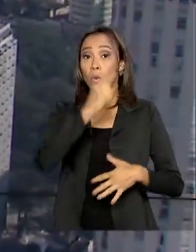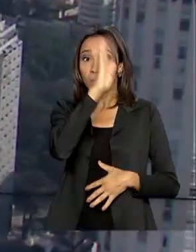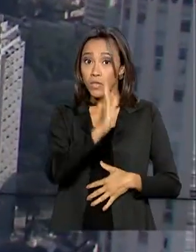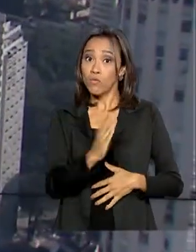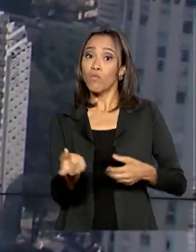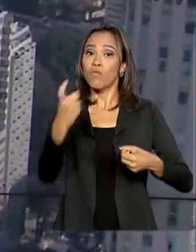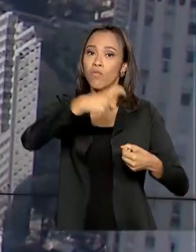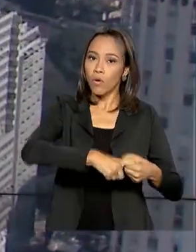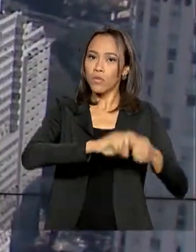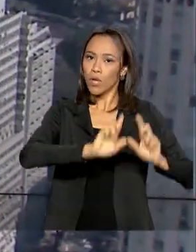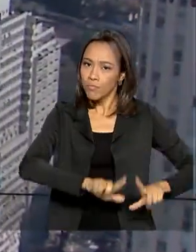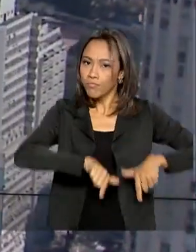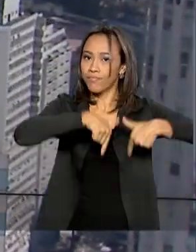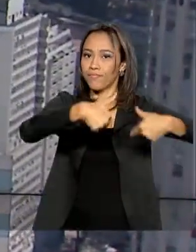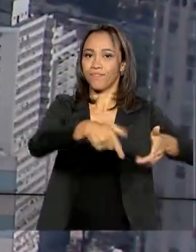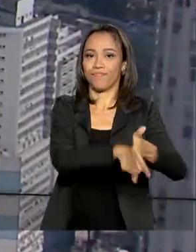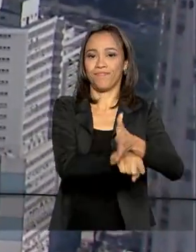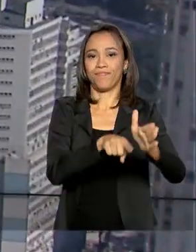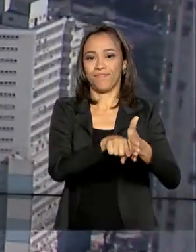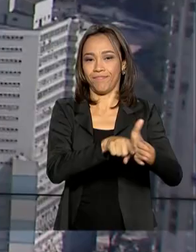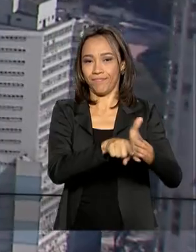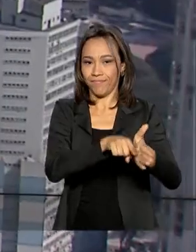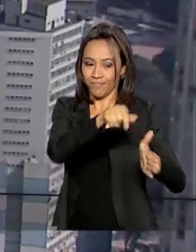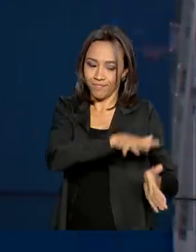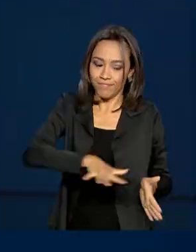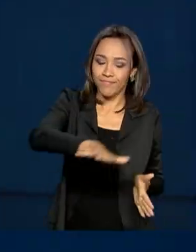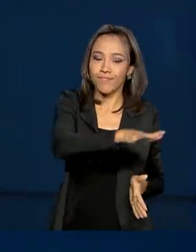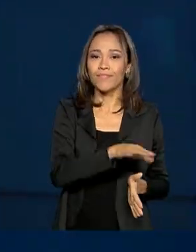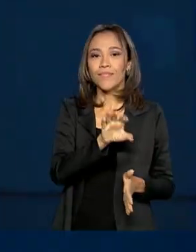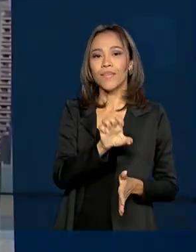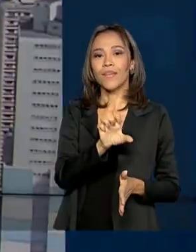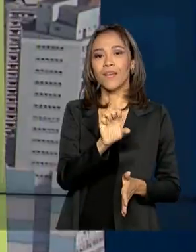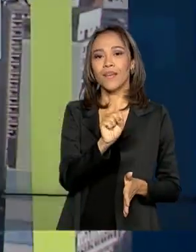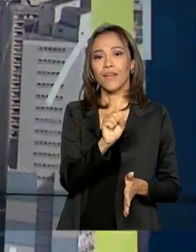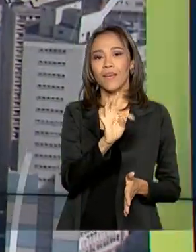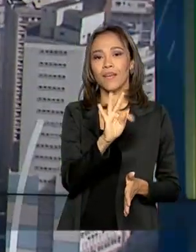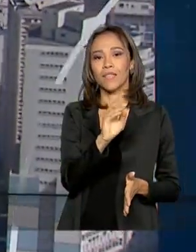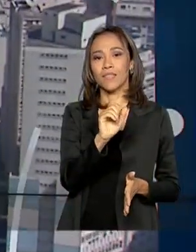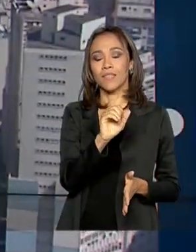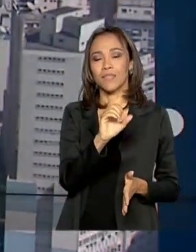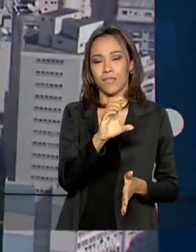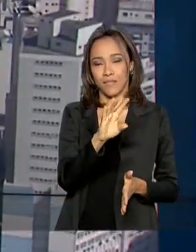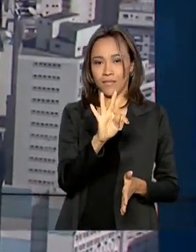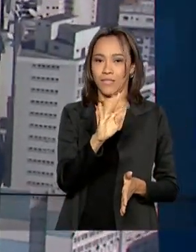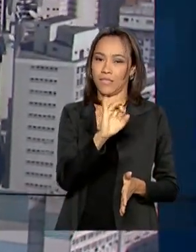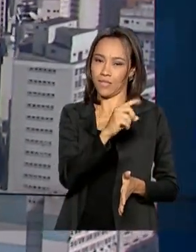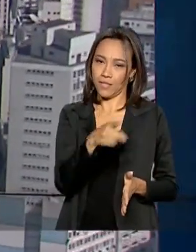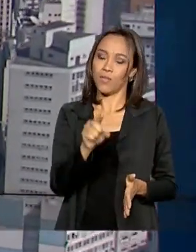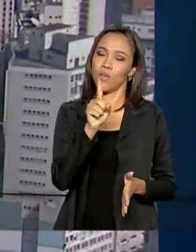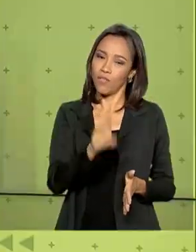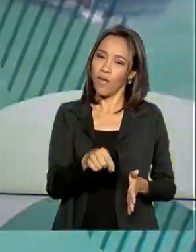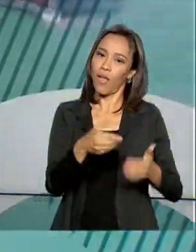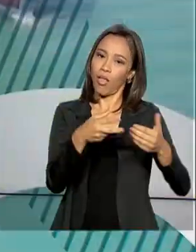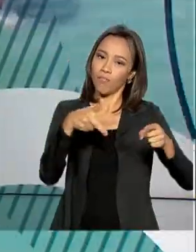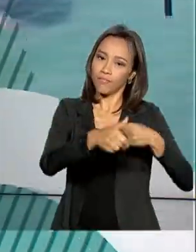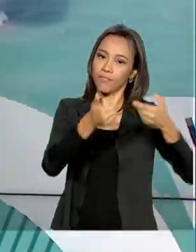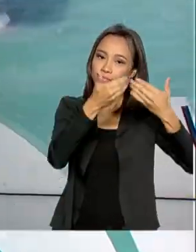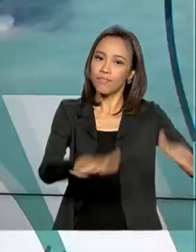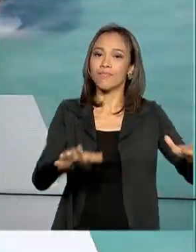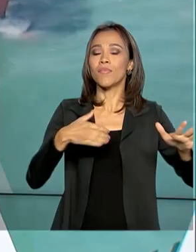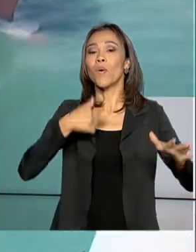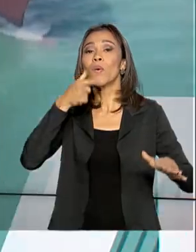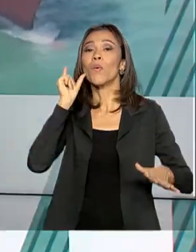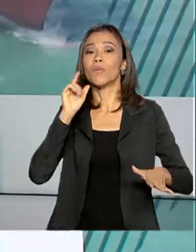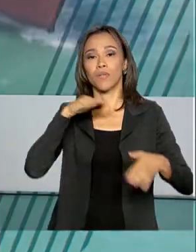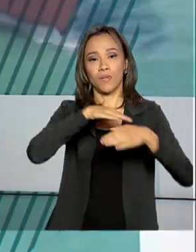no continente Antártico. É a nova Estação Comandante Ferraz, que foi inaugurada na noite desta quarta-feira. E em entrevista exclusiva à